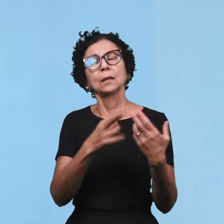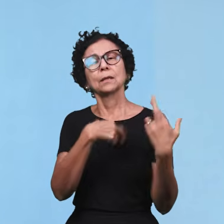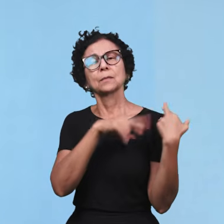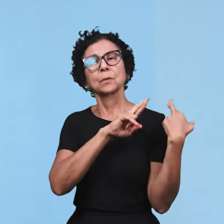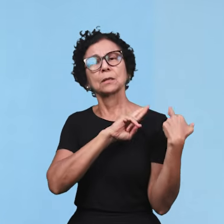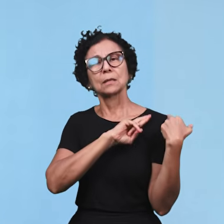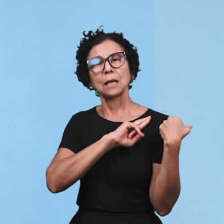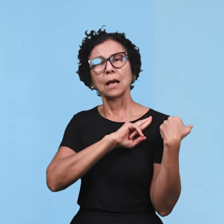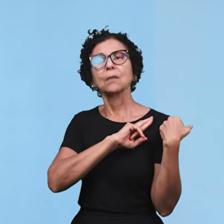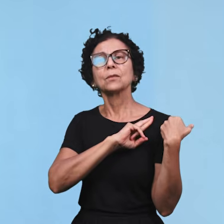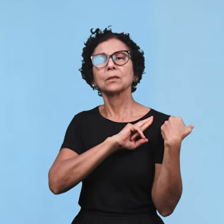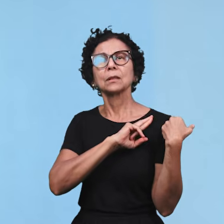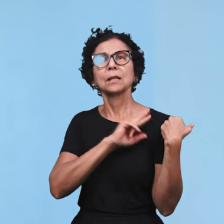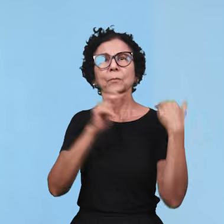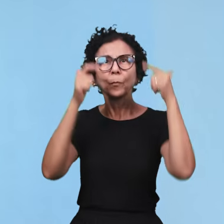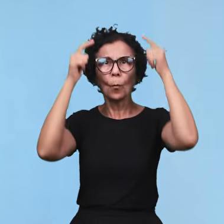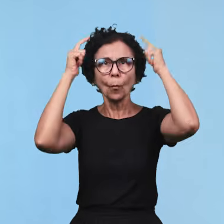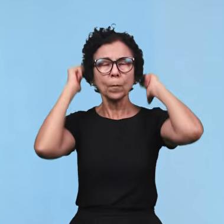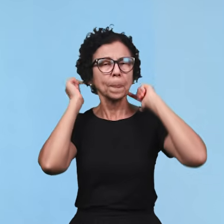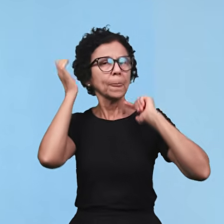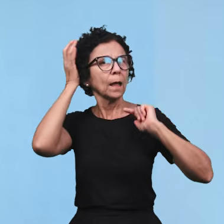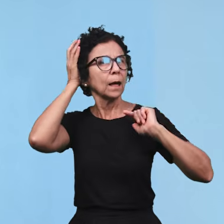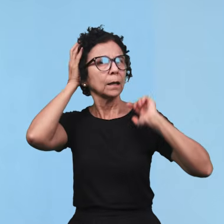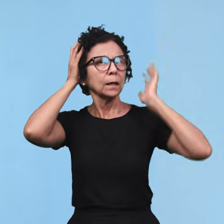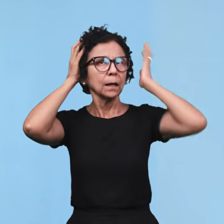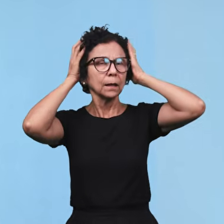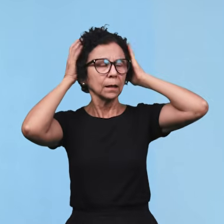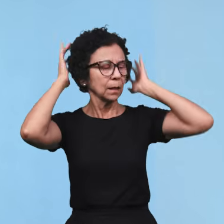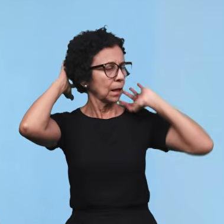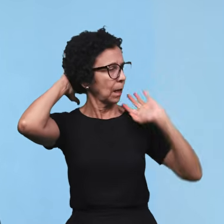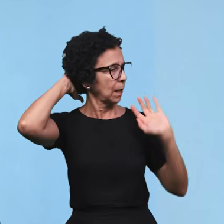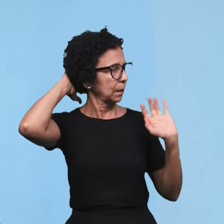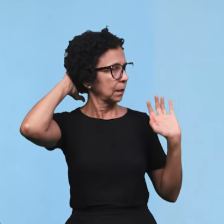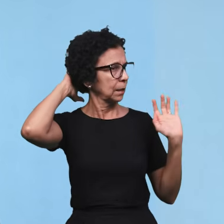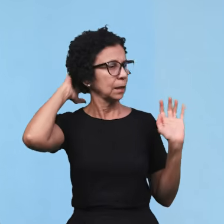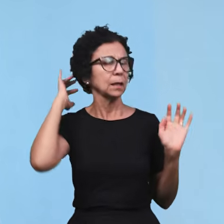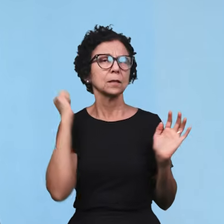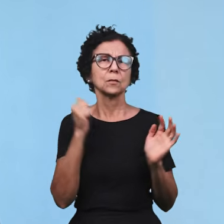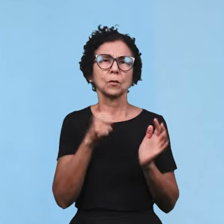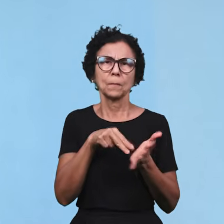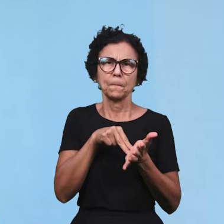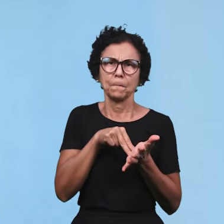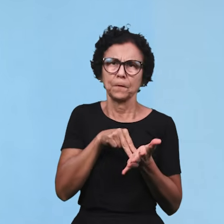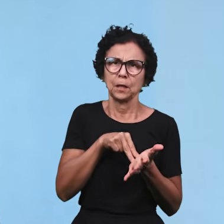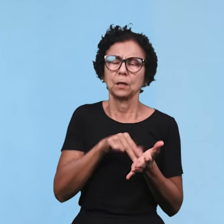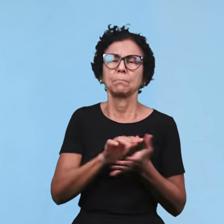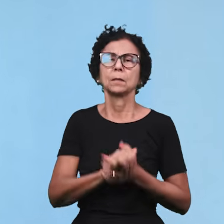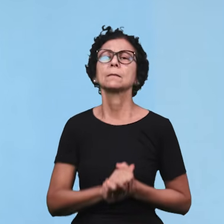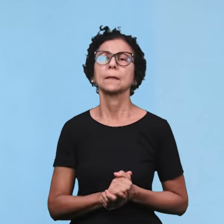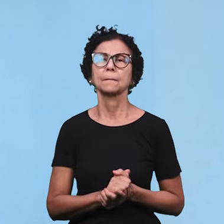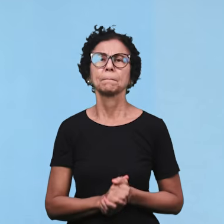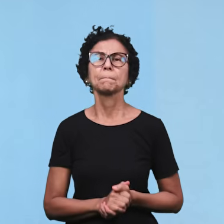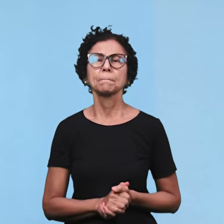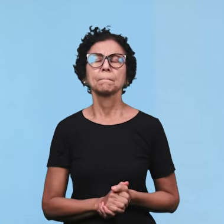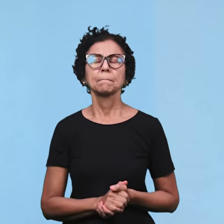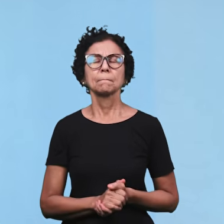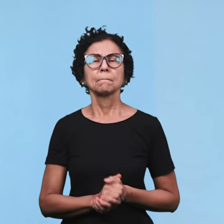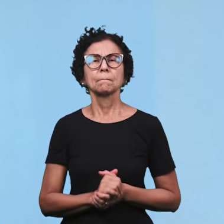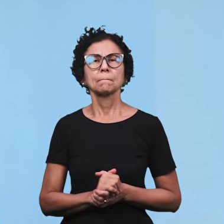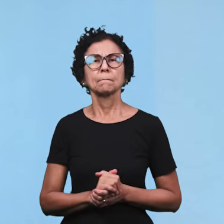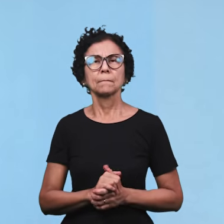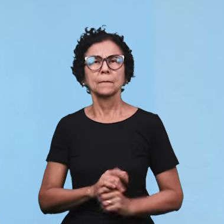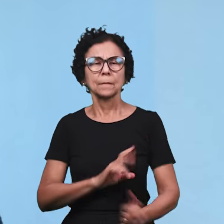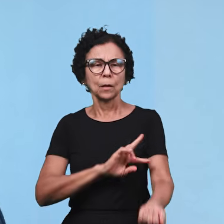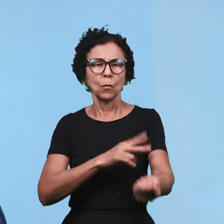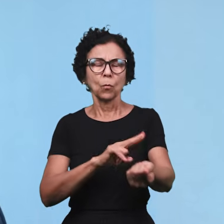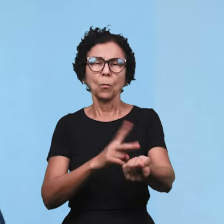temporal, a região occipital, né, que são as laterais, e a região da nuca são regiões resistentes ao hormônio responsável pela calvície.